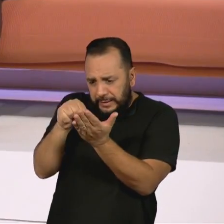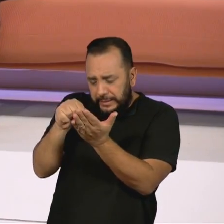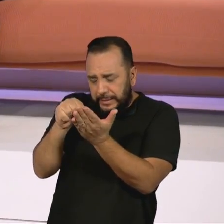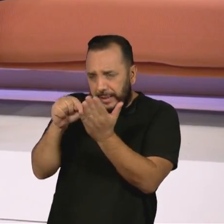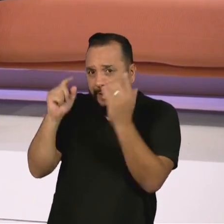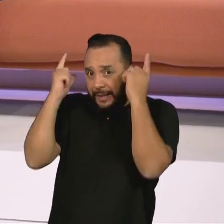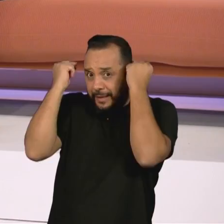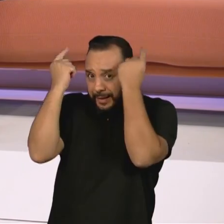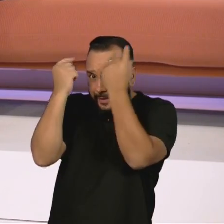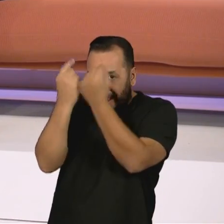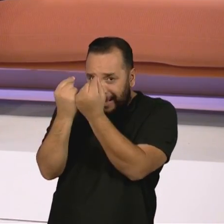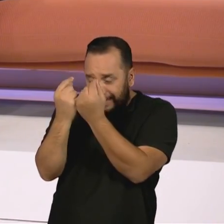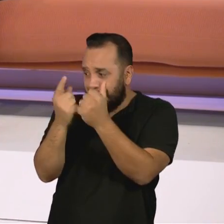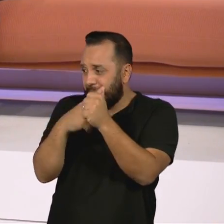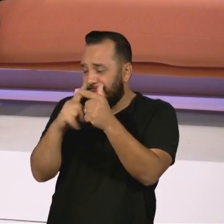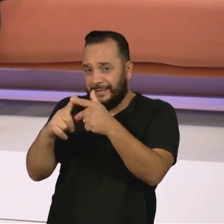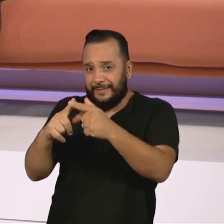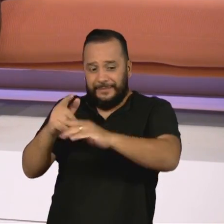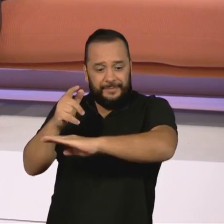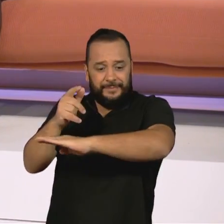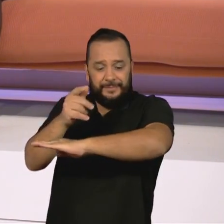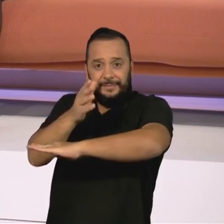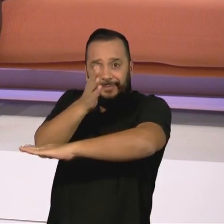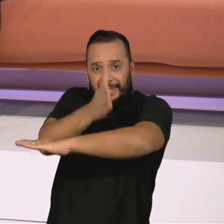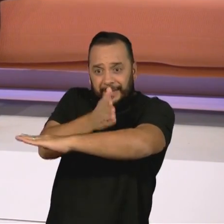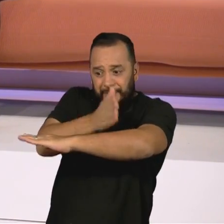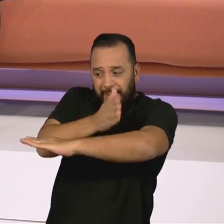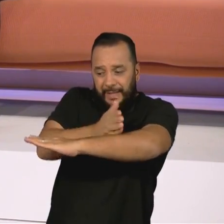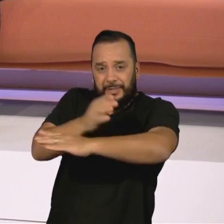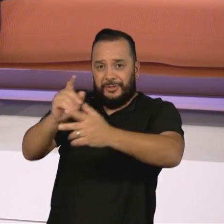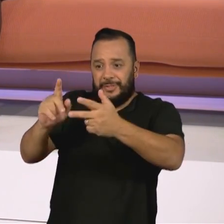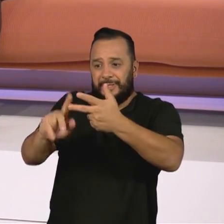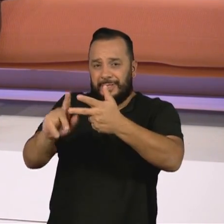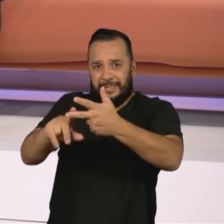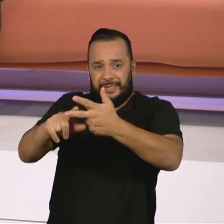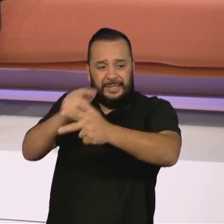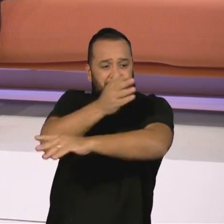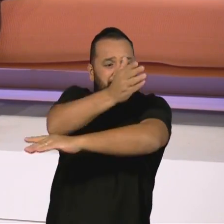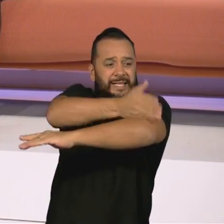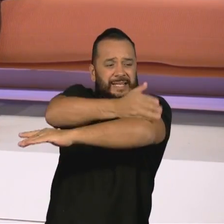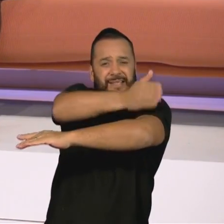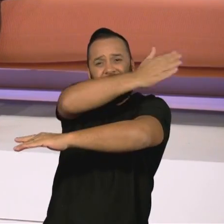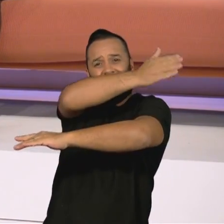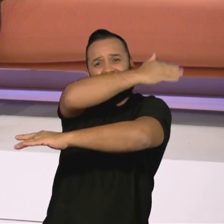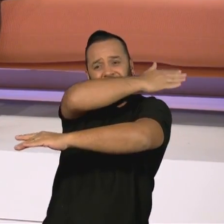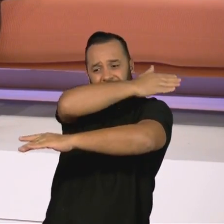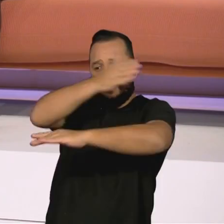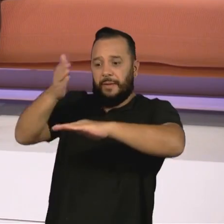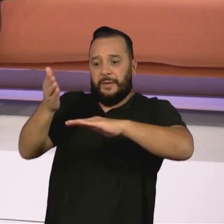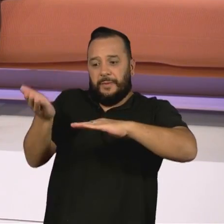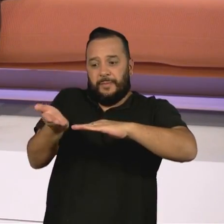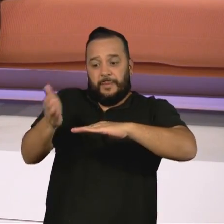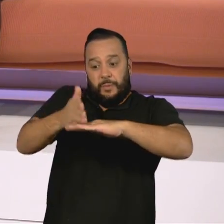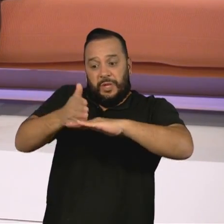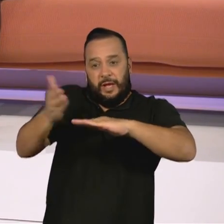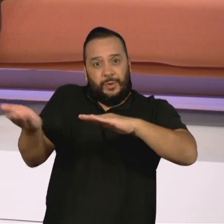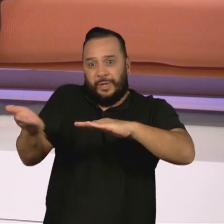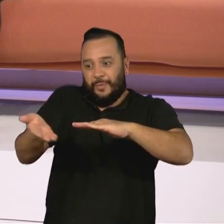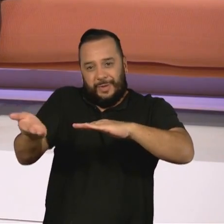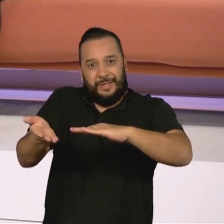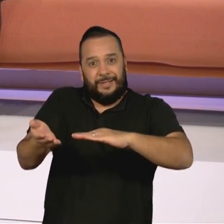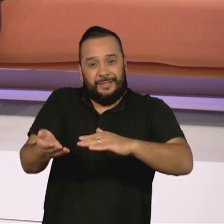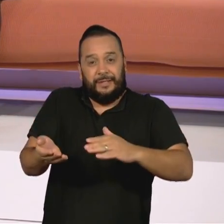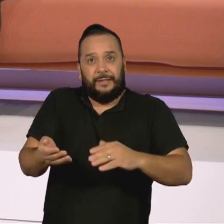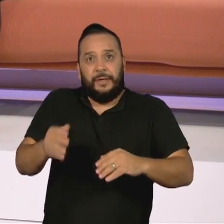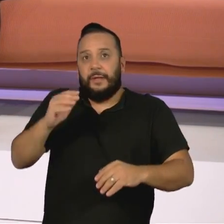Grécia, Idade Média, Renascimento, Antiguidade, Idade Média, Moderna, Contemporânea e